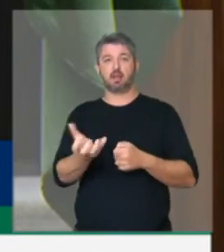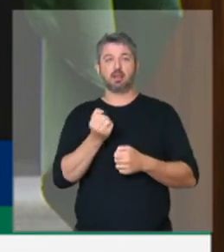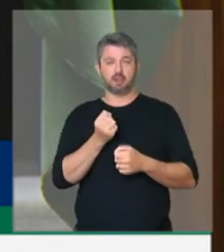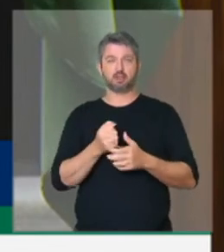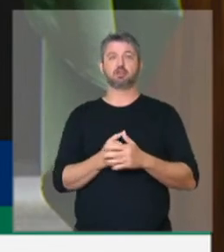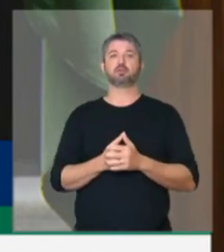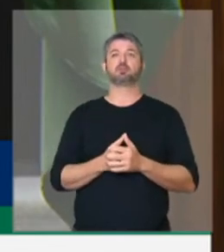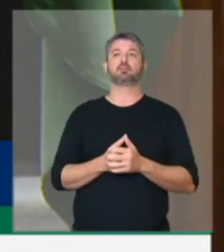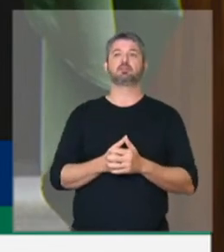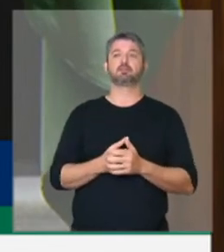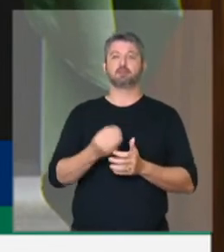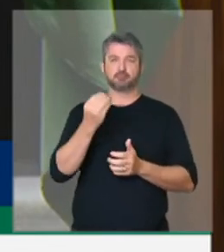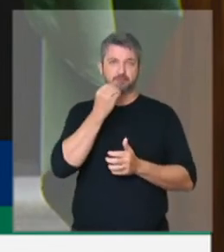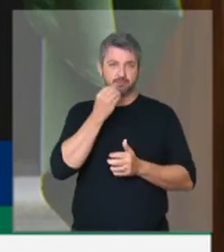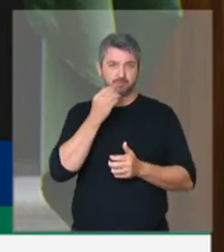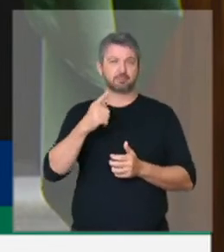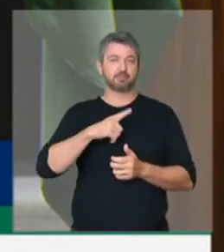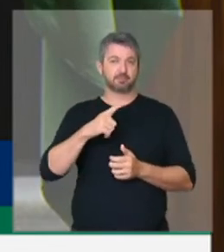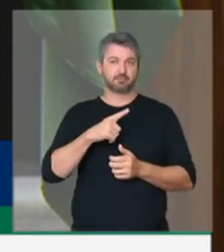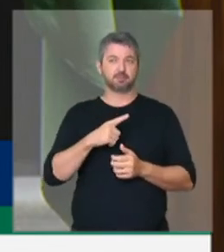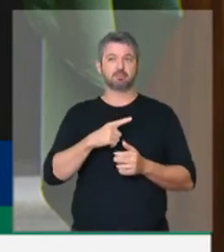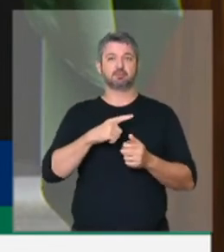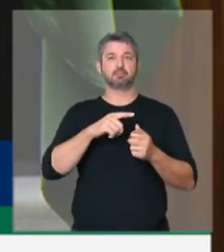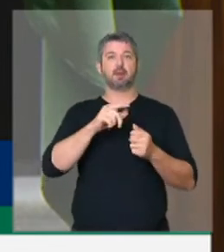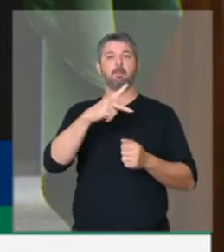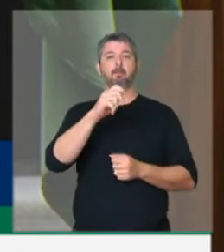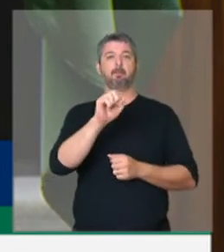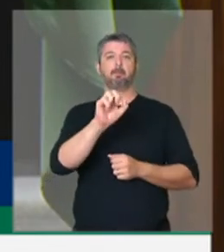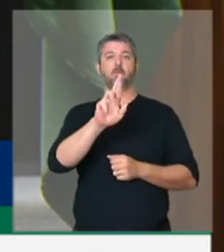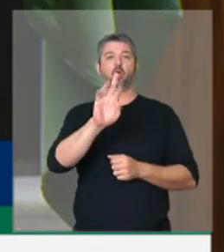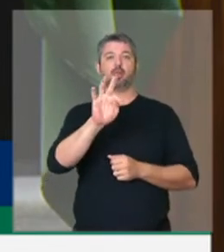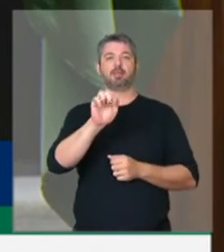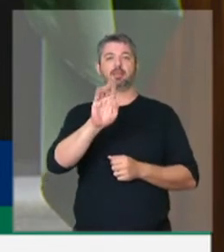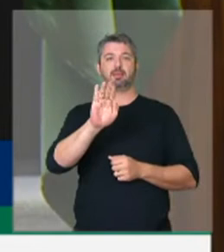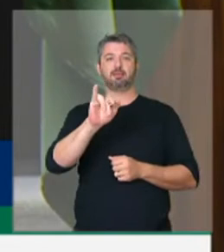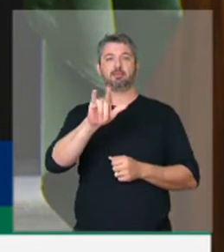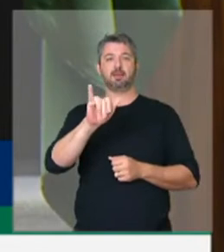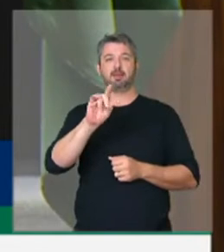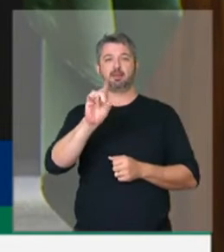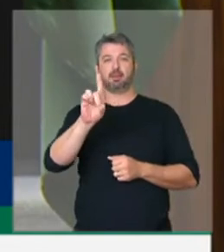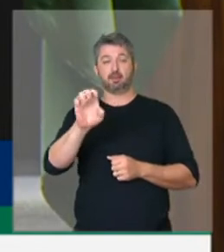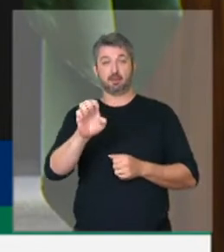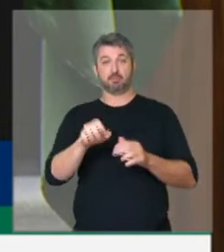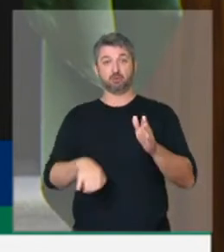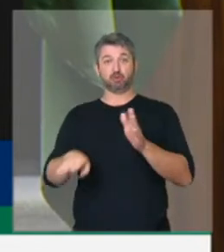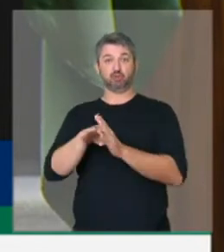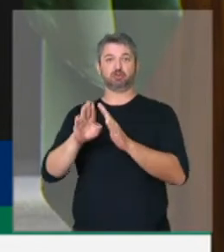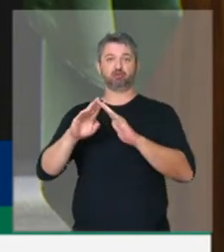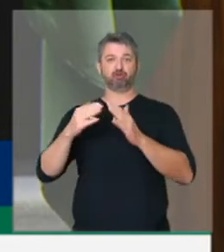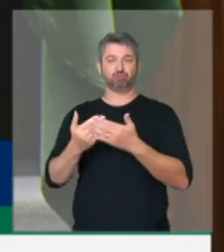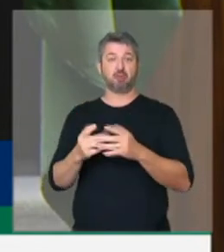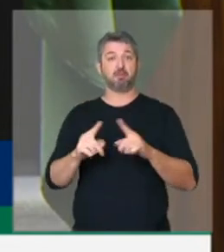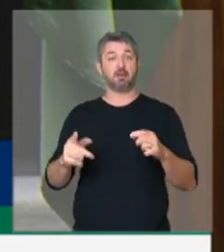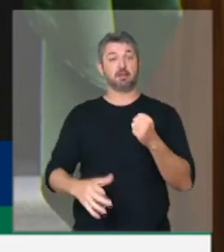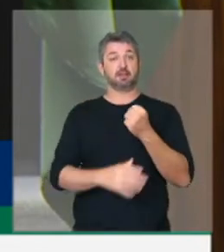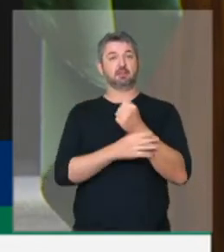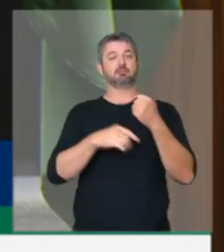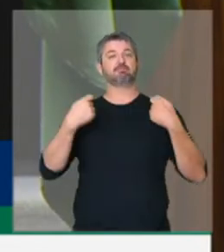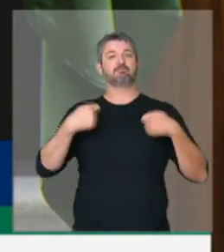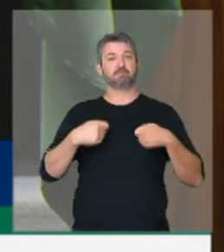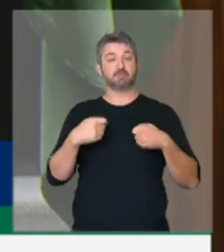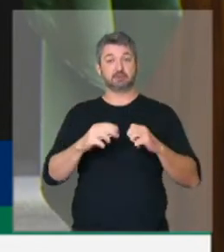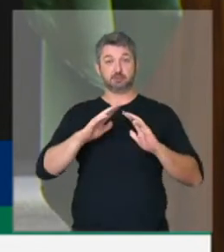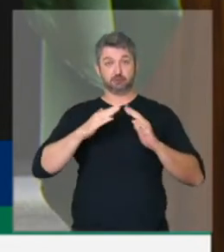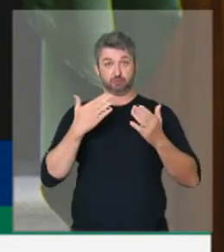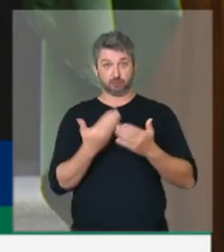obviamente, existe a portabilidade, a possibilidade de chegar às nossas escolas, mas nós queremos garantir que realmente as